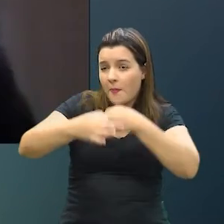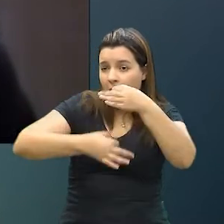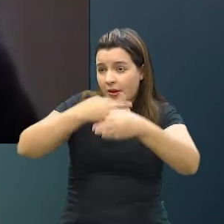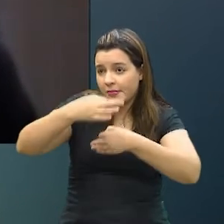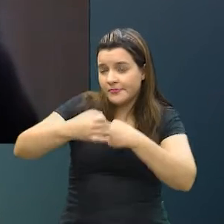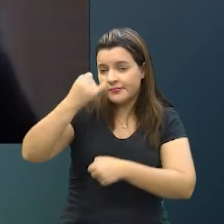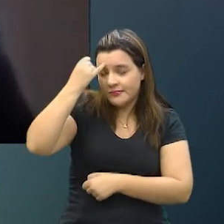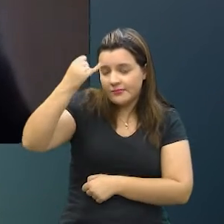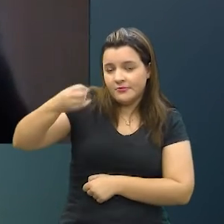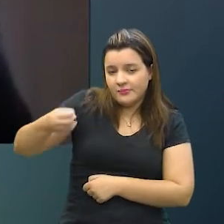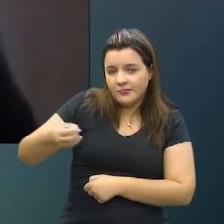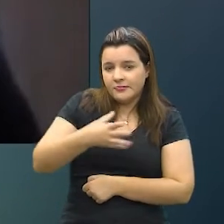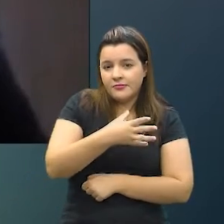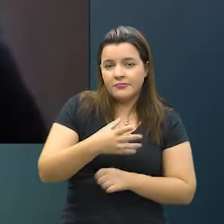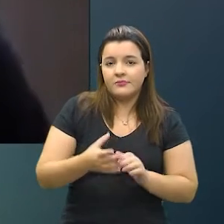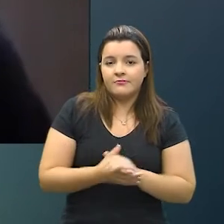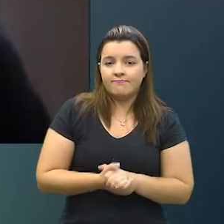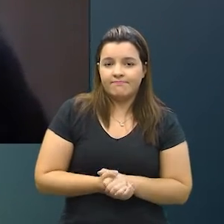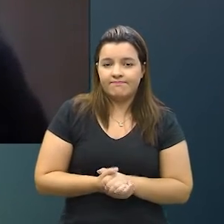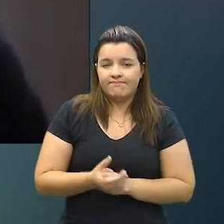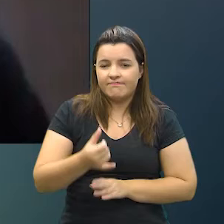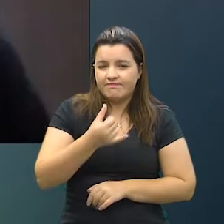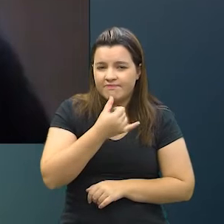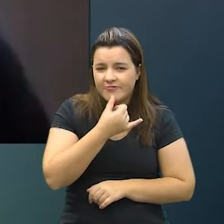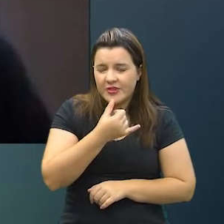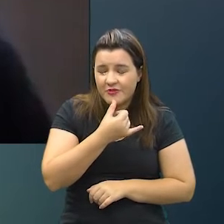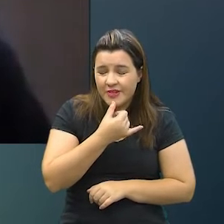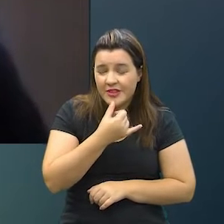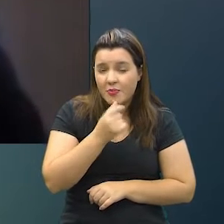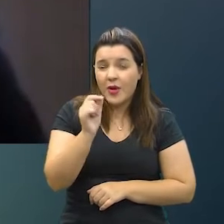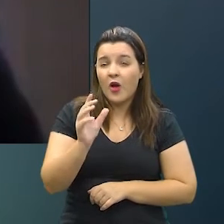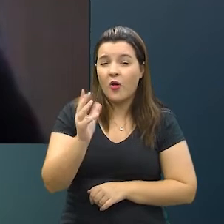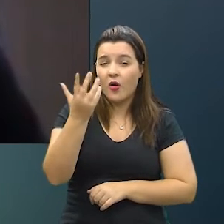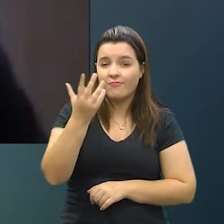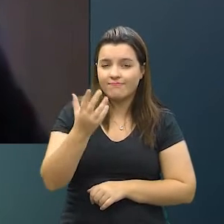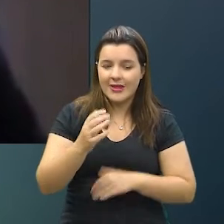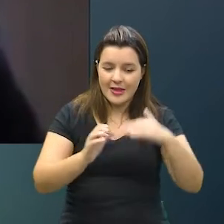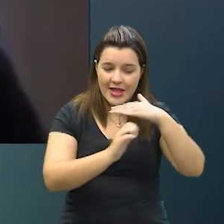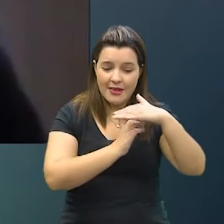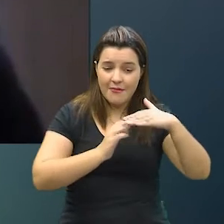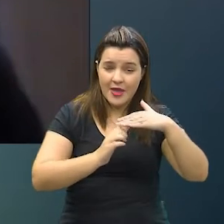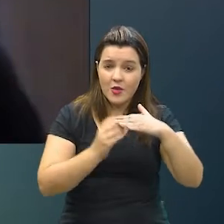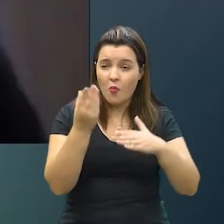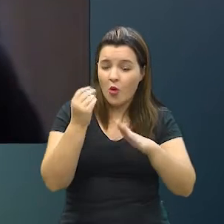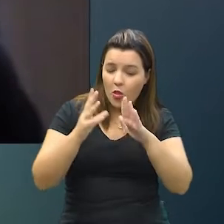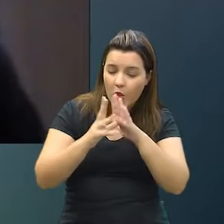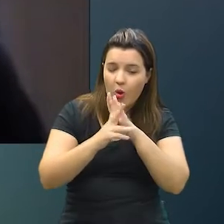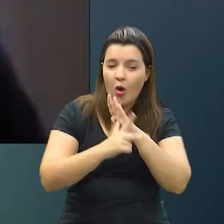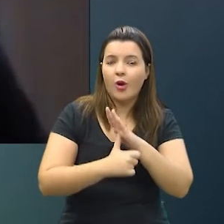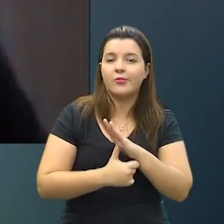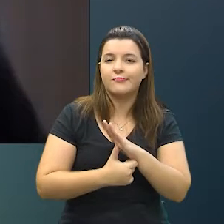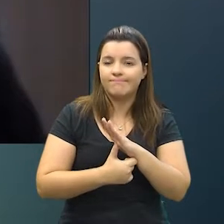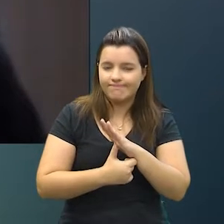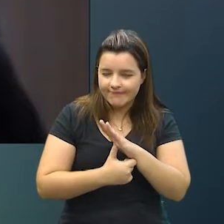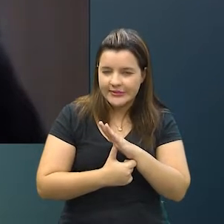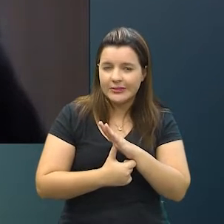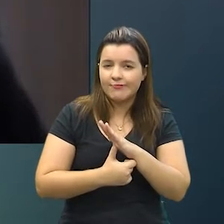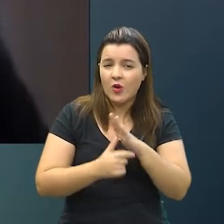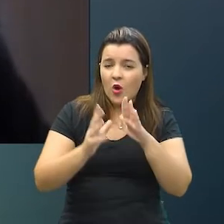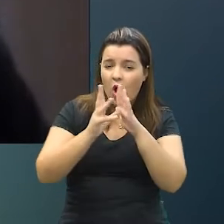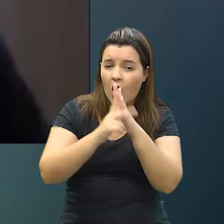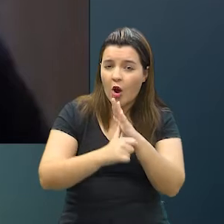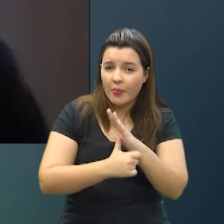sugere novos processos. A gente tem pegado, infelizmente, muito roubo dentro dessas pequenas indústrias, muito desvio, entenda